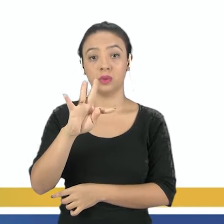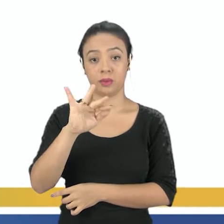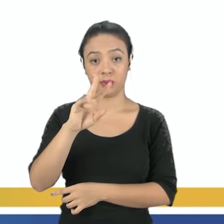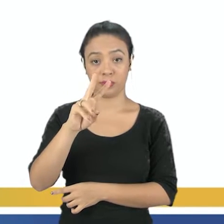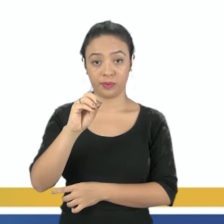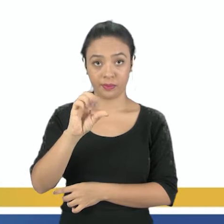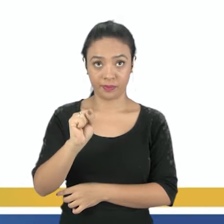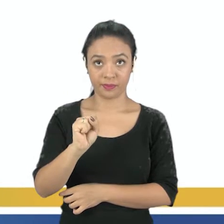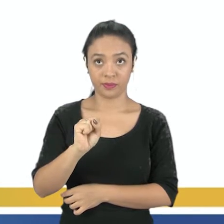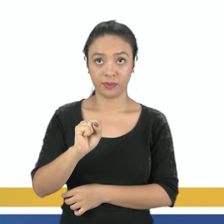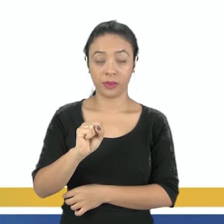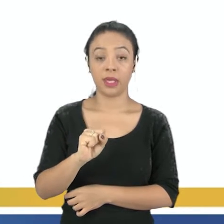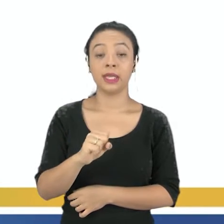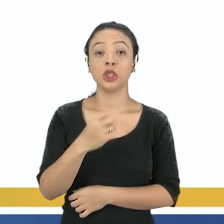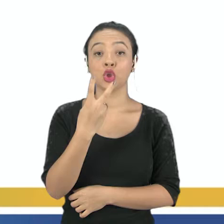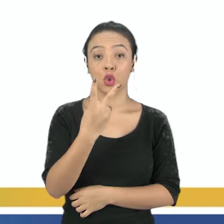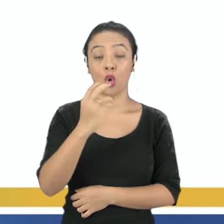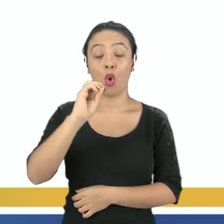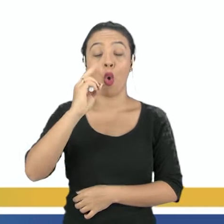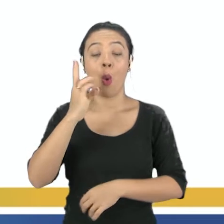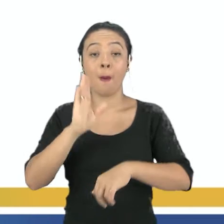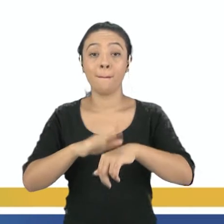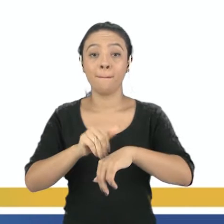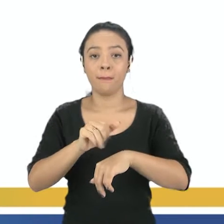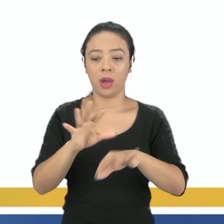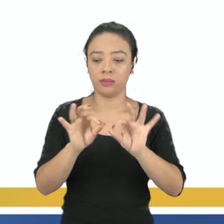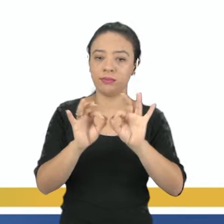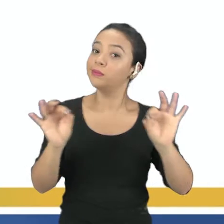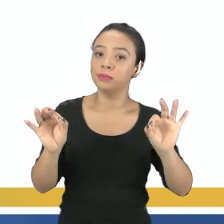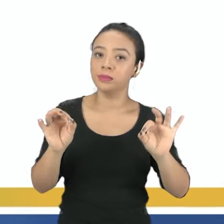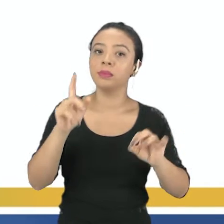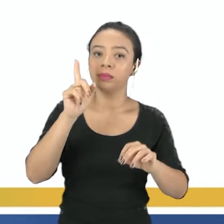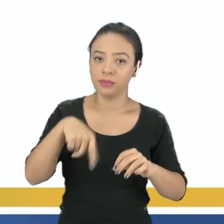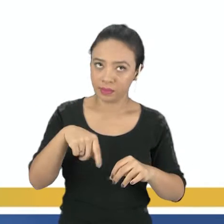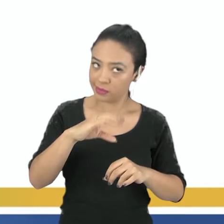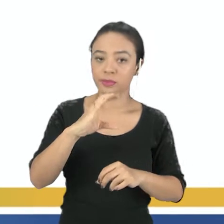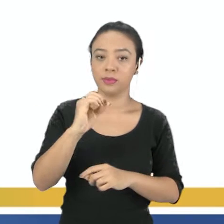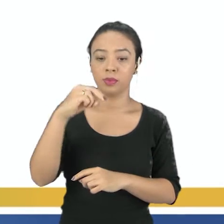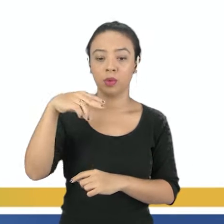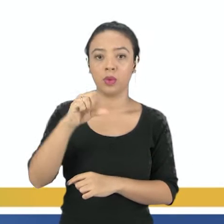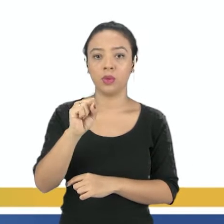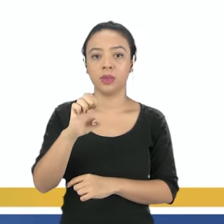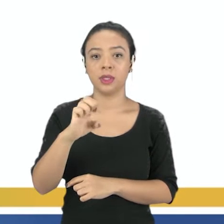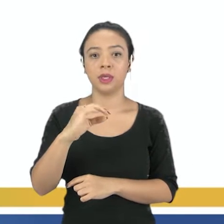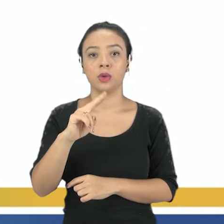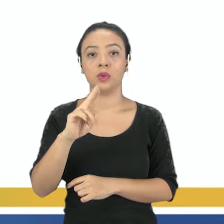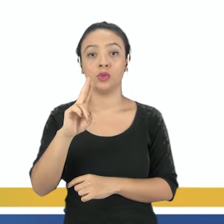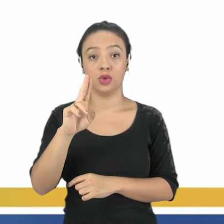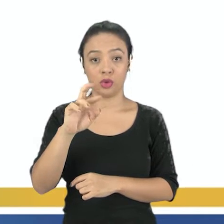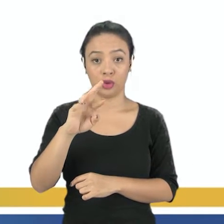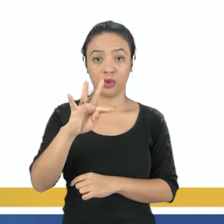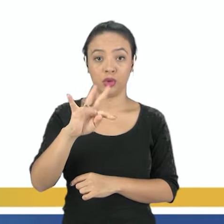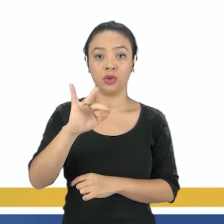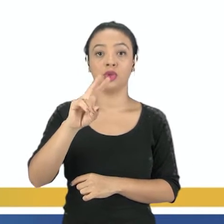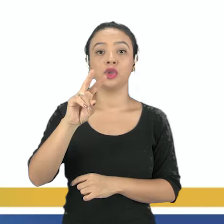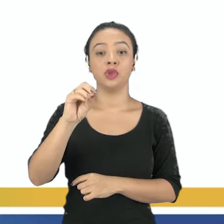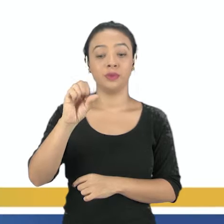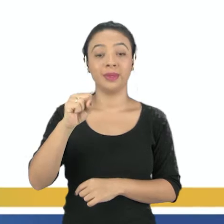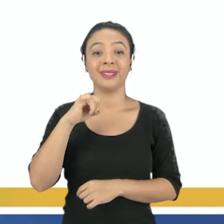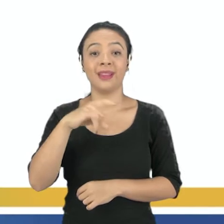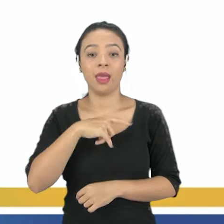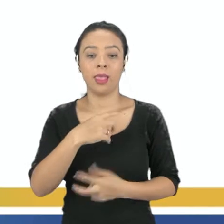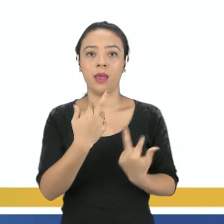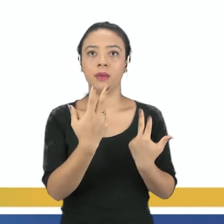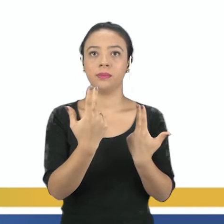dois ou mais segmentos de reta são consecutivos quando eles possuem um ponto em comum então